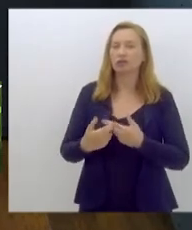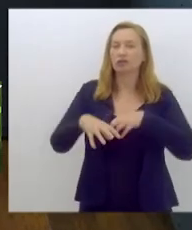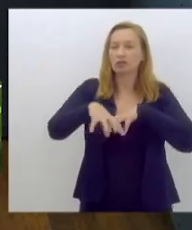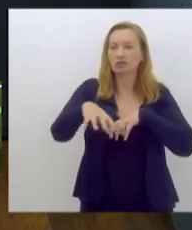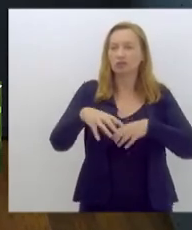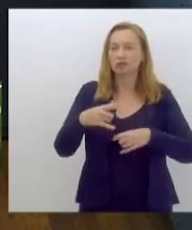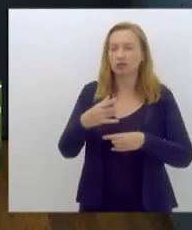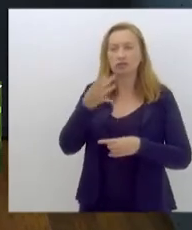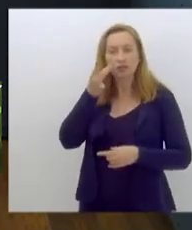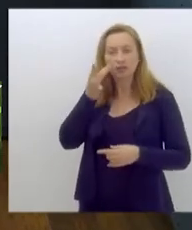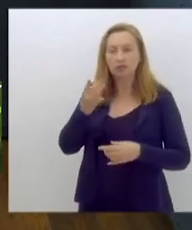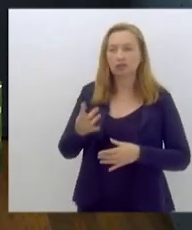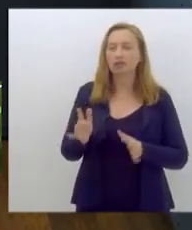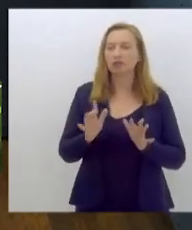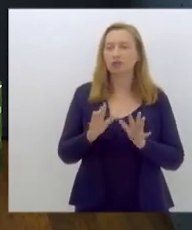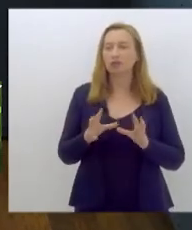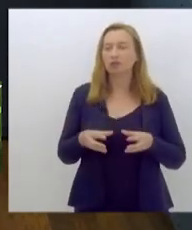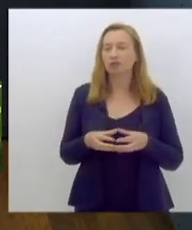comissão.